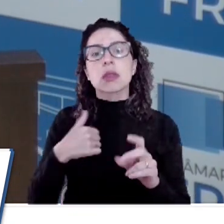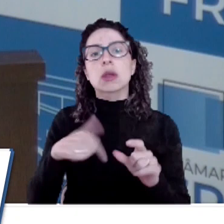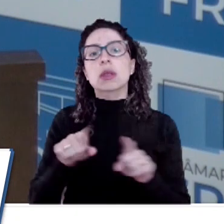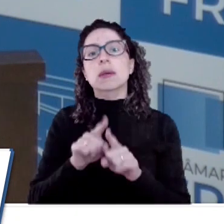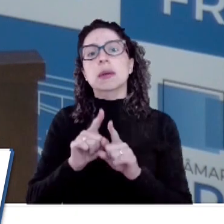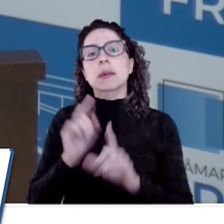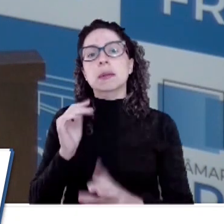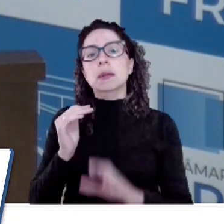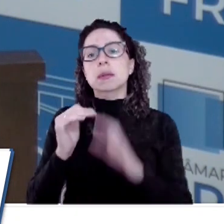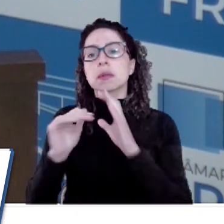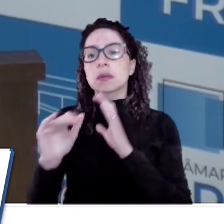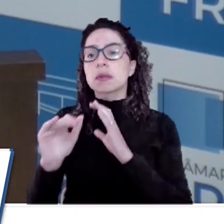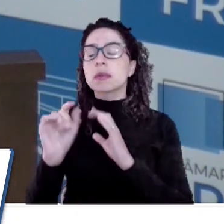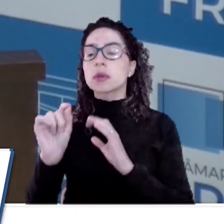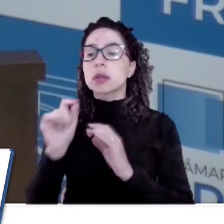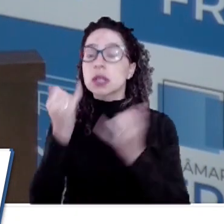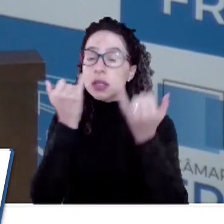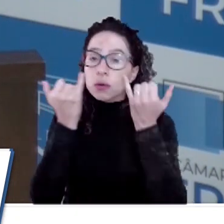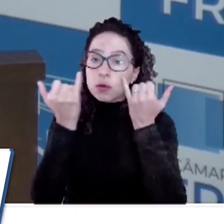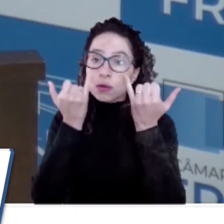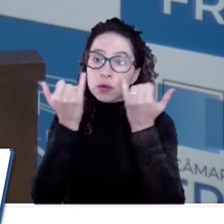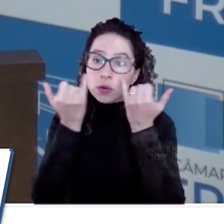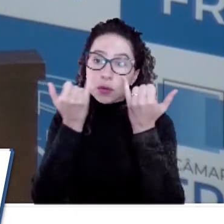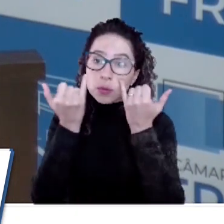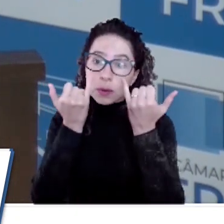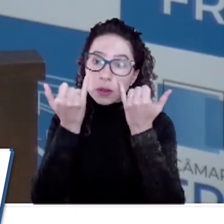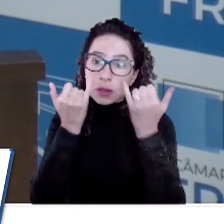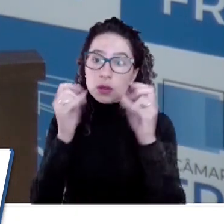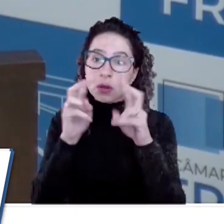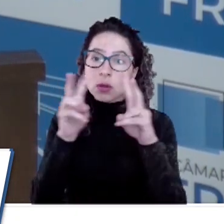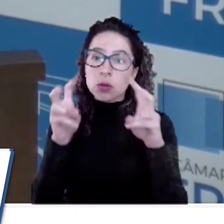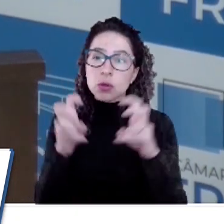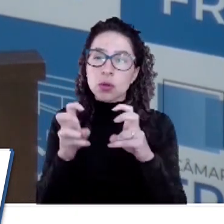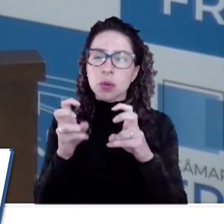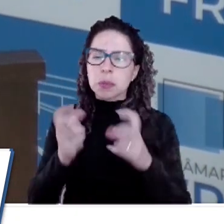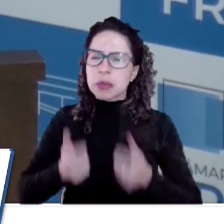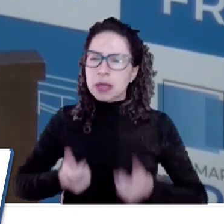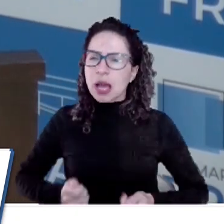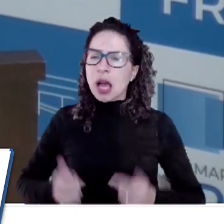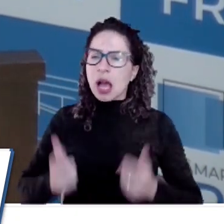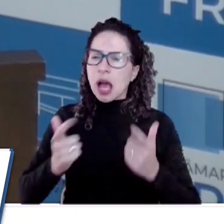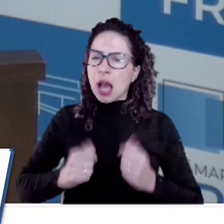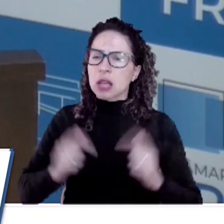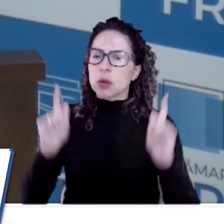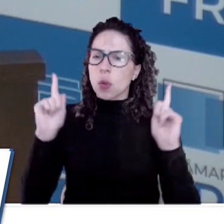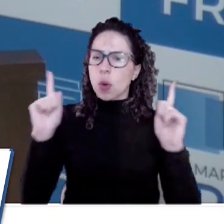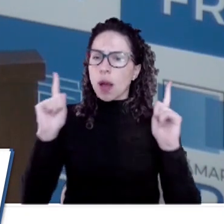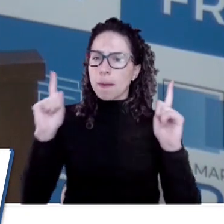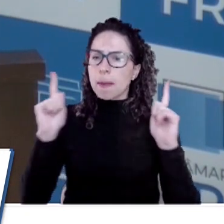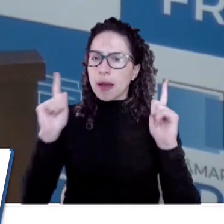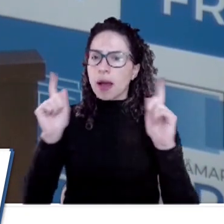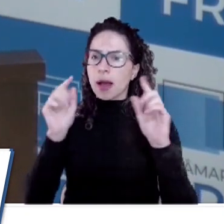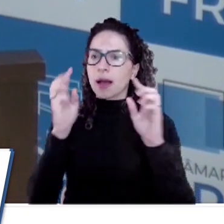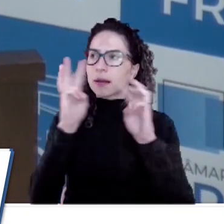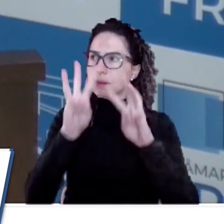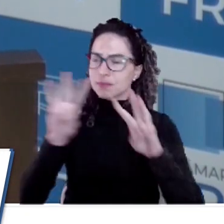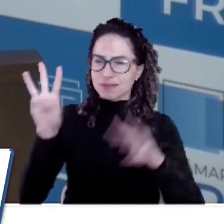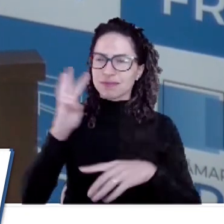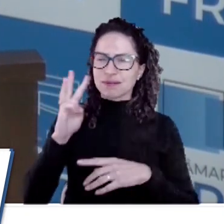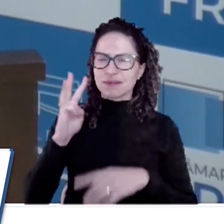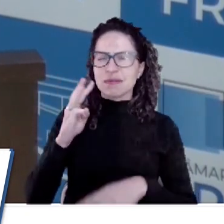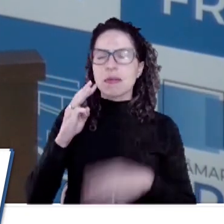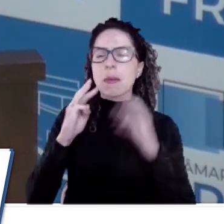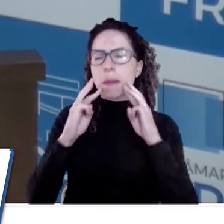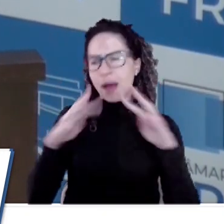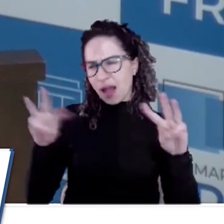solicitar informações a respeito de gastos de campanhas publicitárias que a gente já